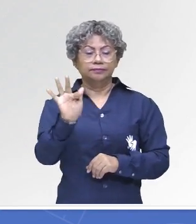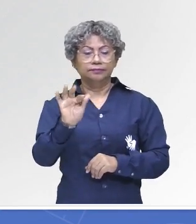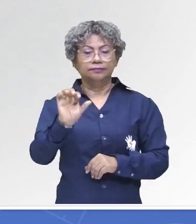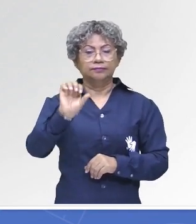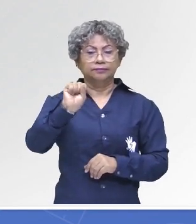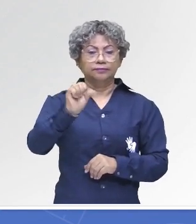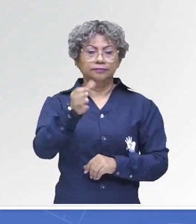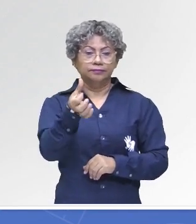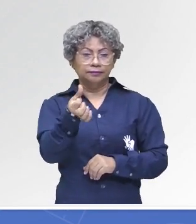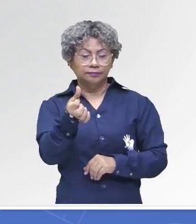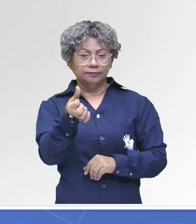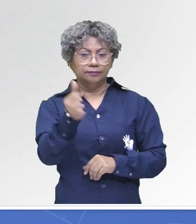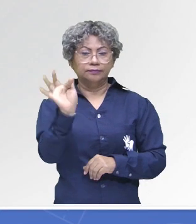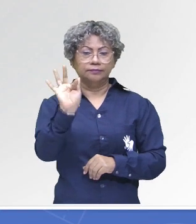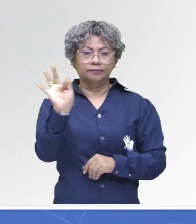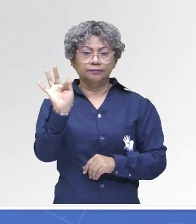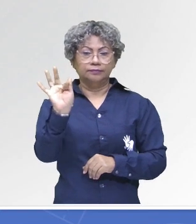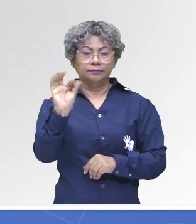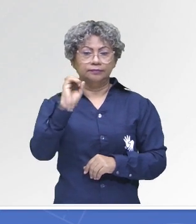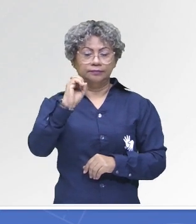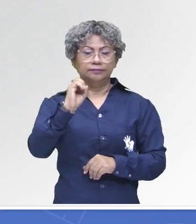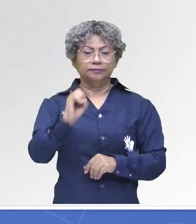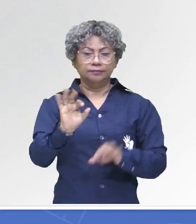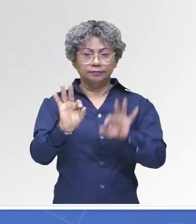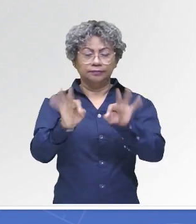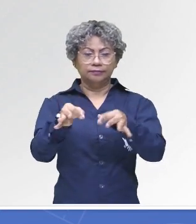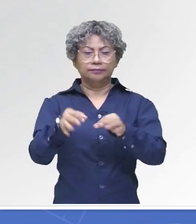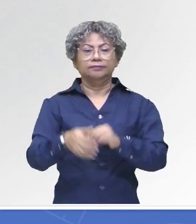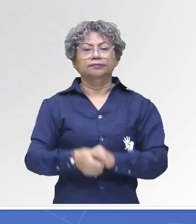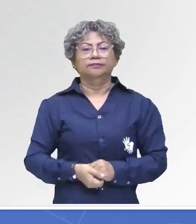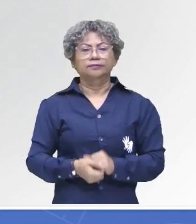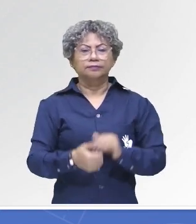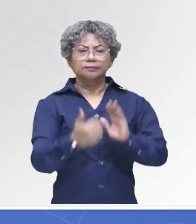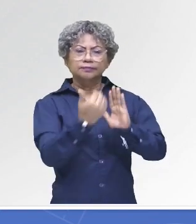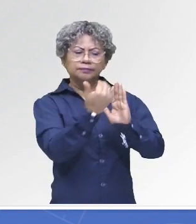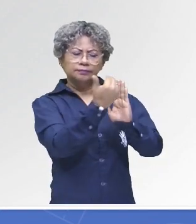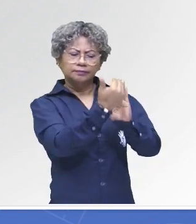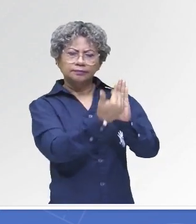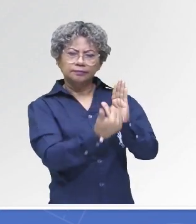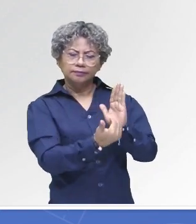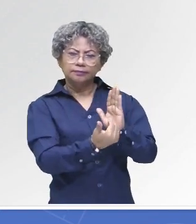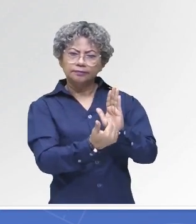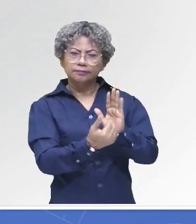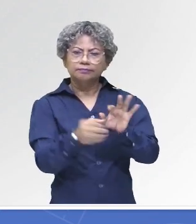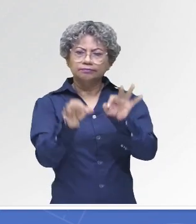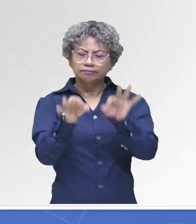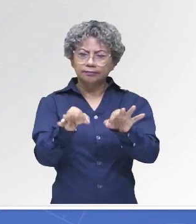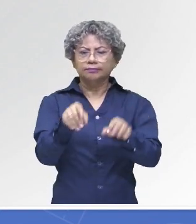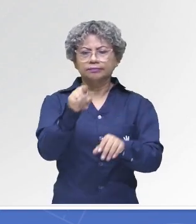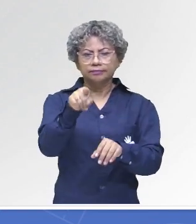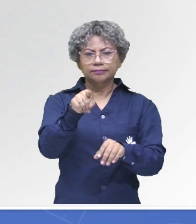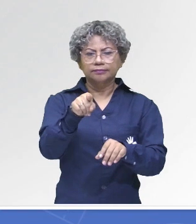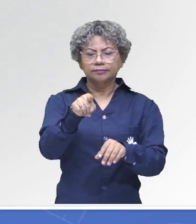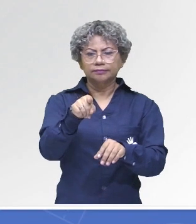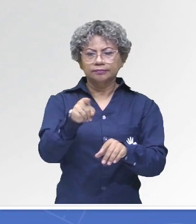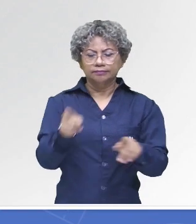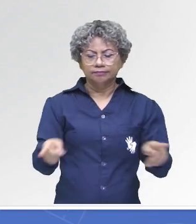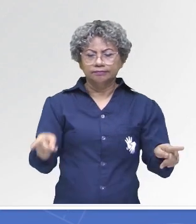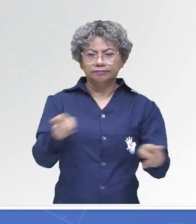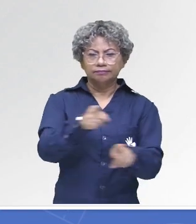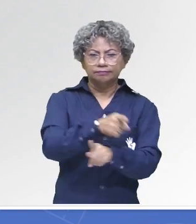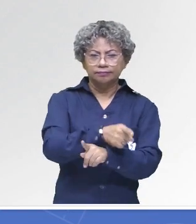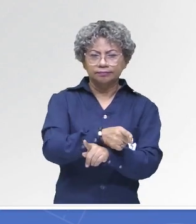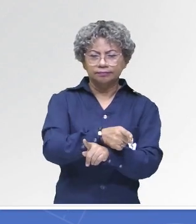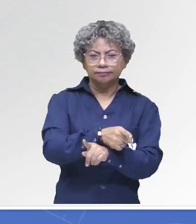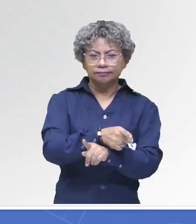graus Fahrenheit, tá certo? Então tá aí, essa é a conversão de uma temperatura em